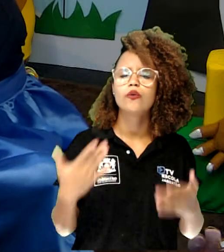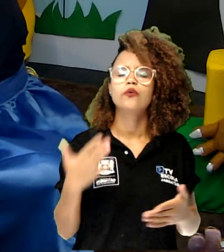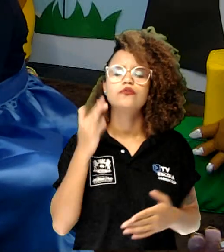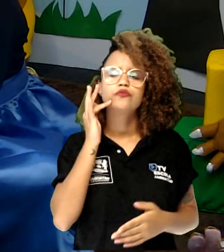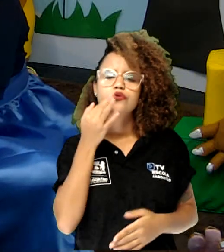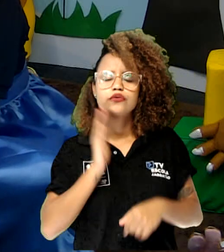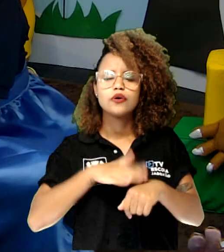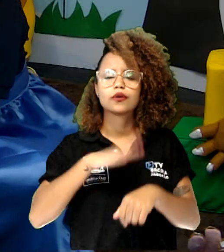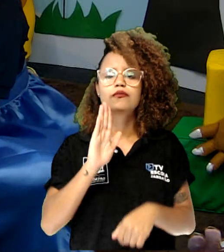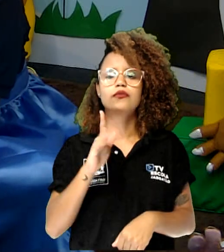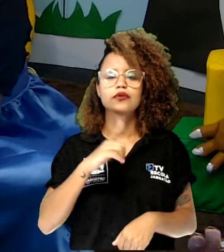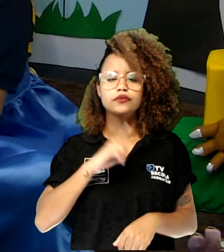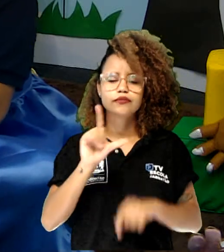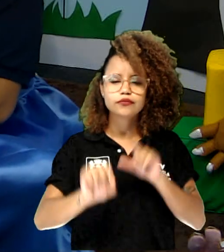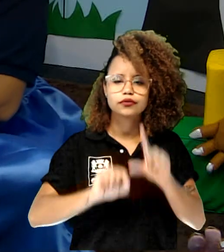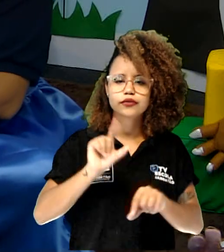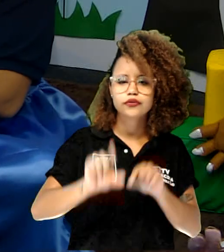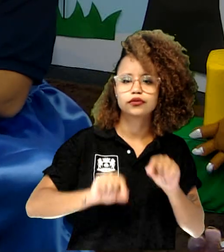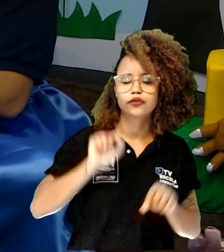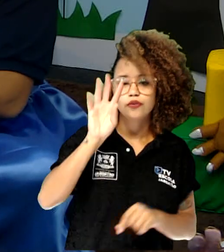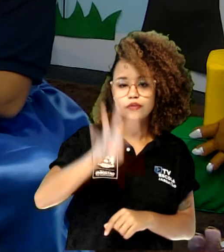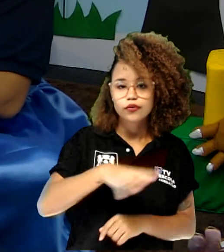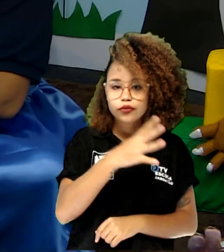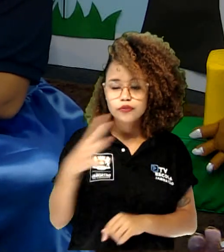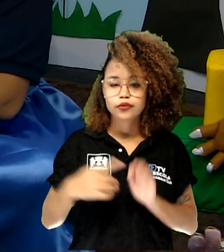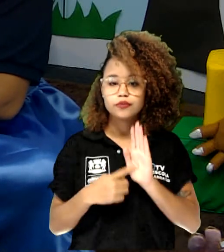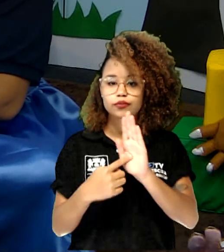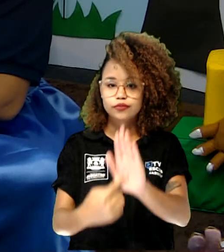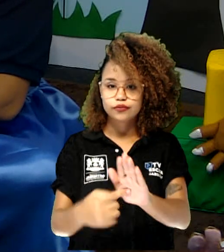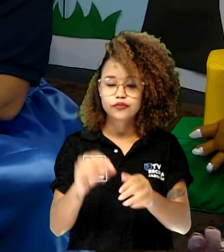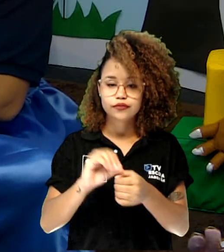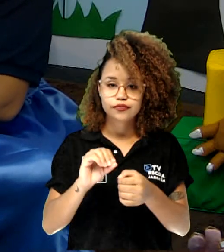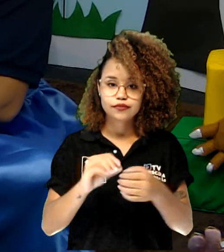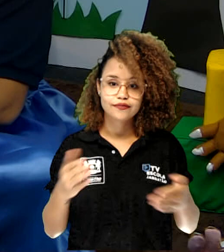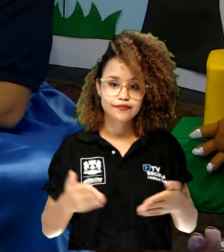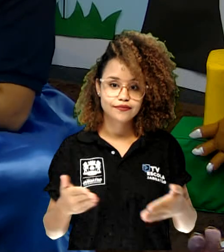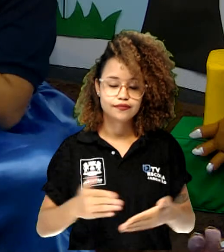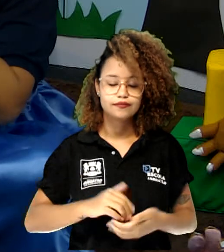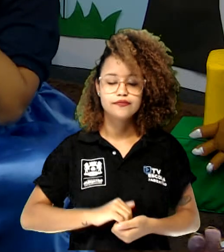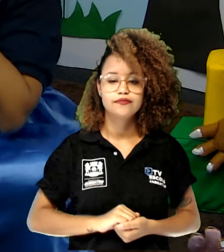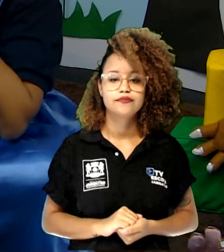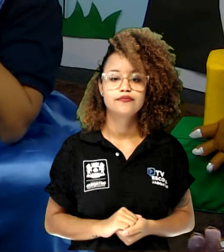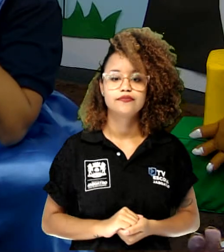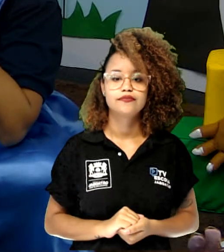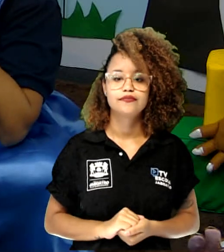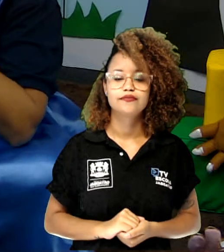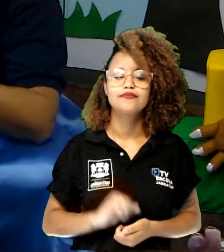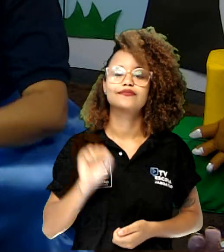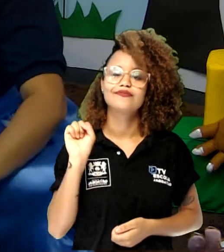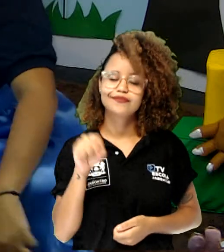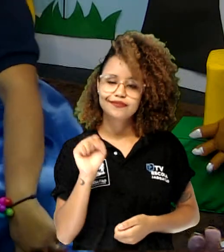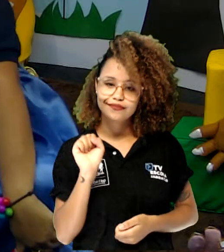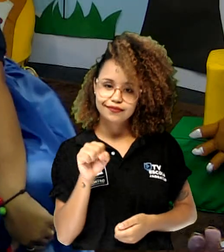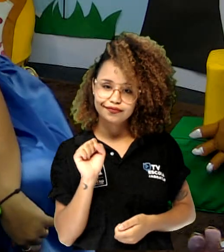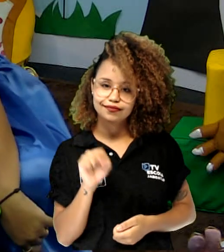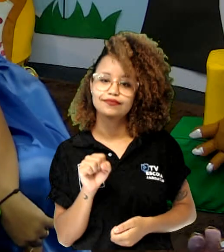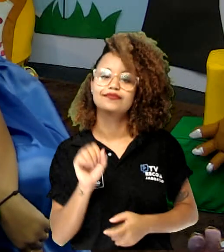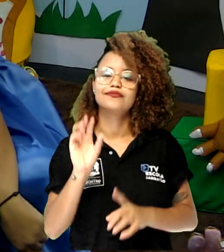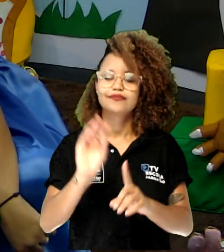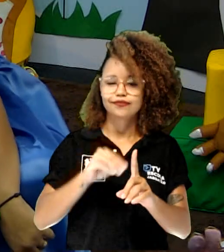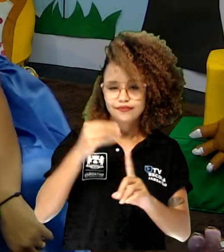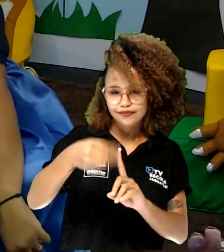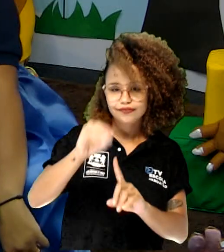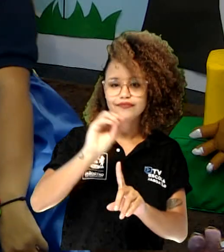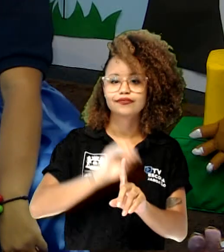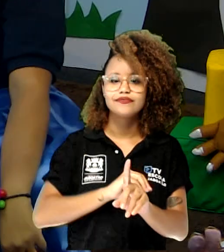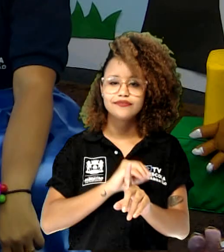fruta mais votada de acordo com a tabela que a gente acabou de construir? Isso mesmo, a